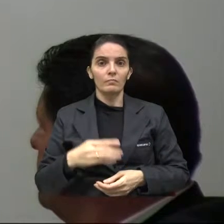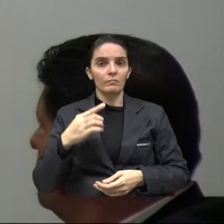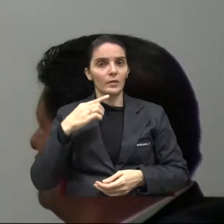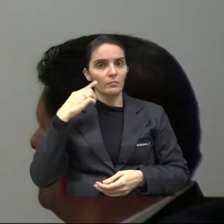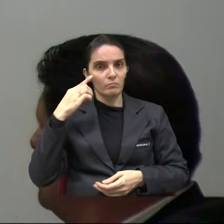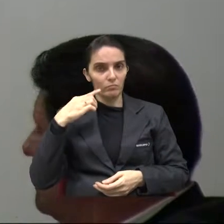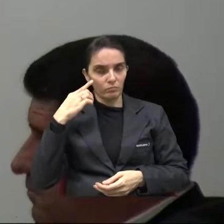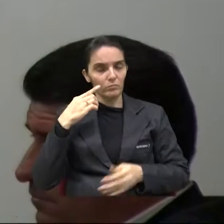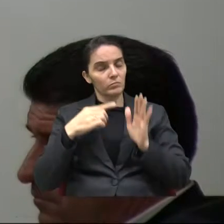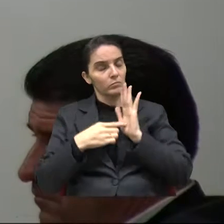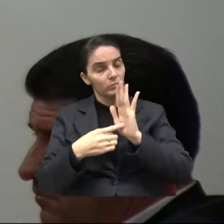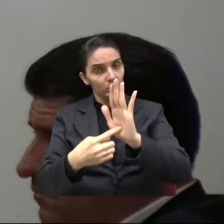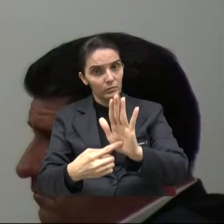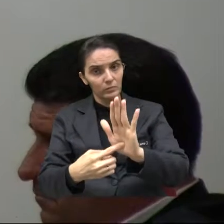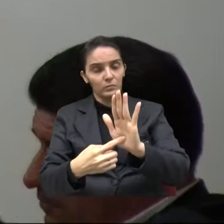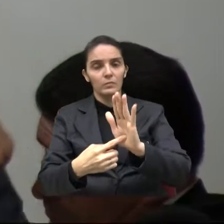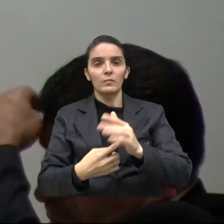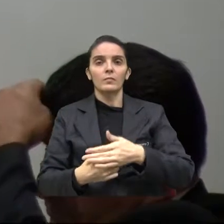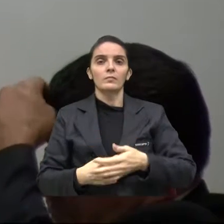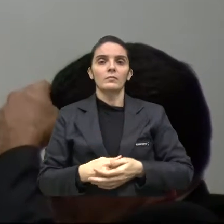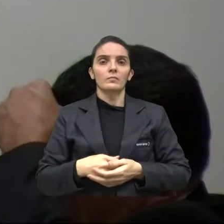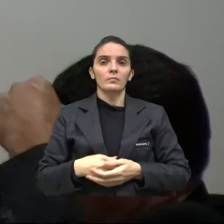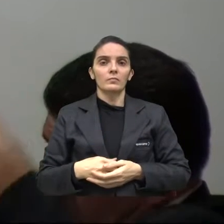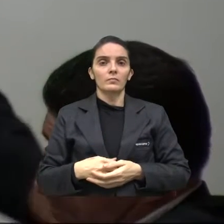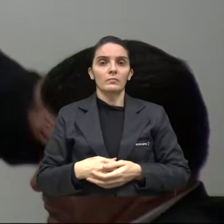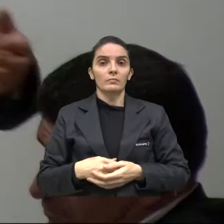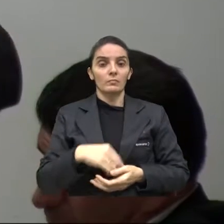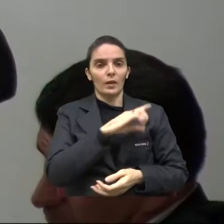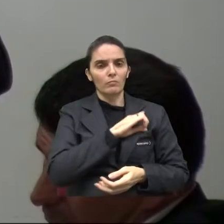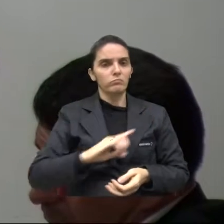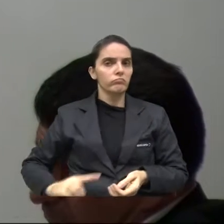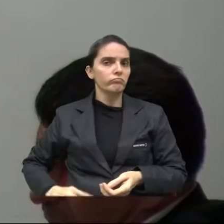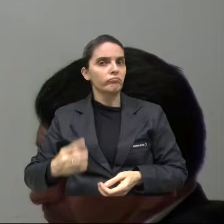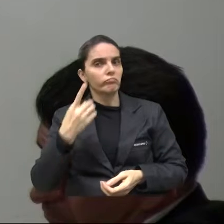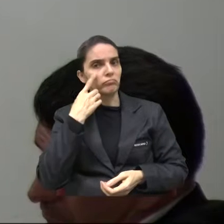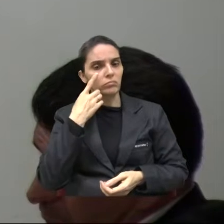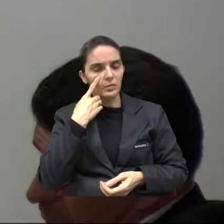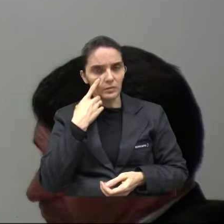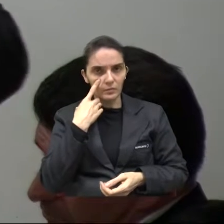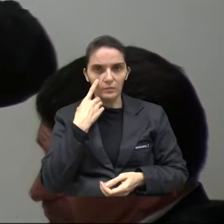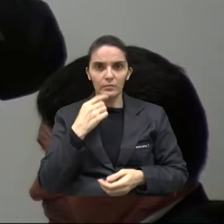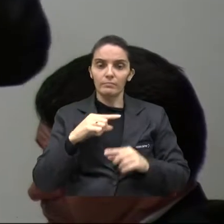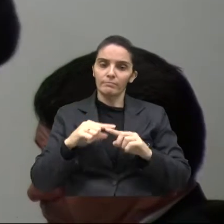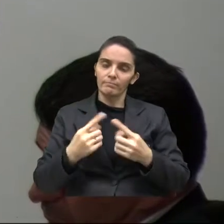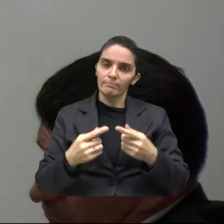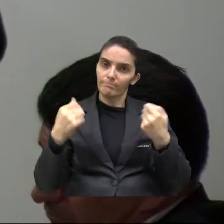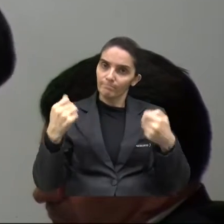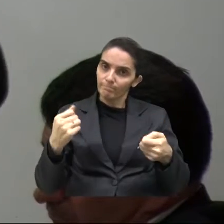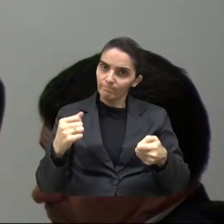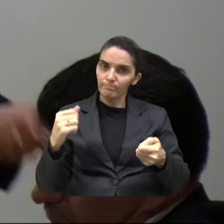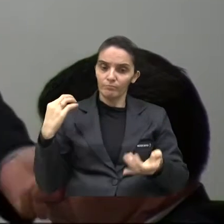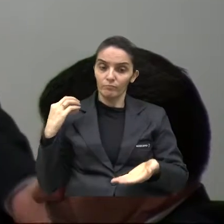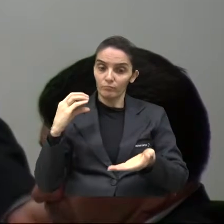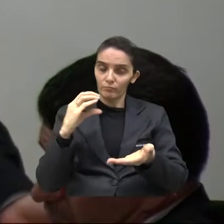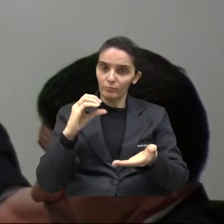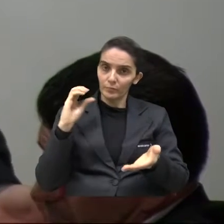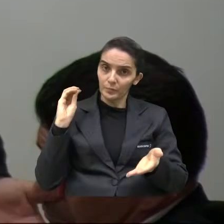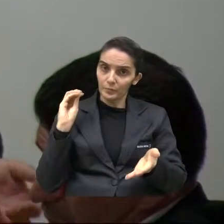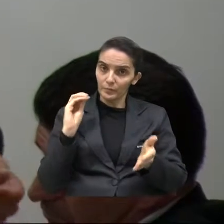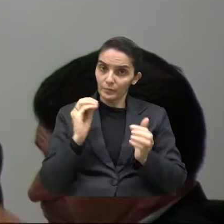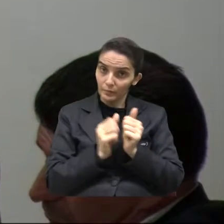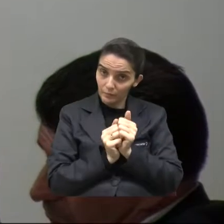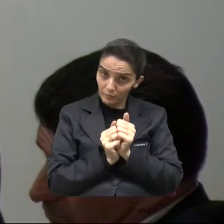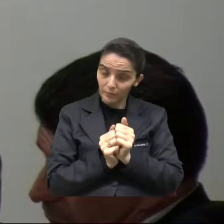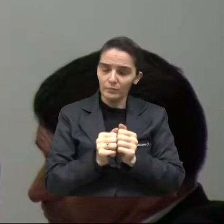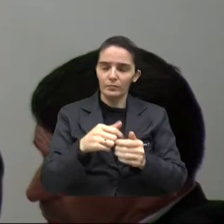aqui. Eles começaram a ver Limeira. Mas tem que incluir Limeira. E começou a trabalhar um projeto. Tem